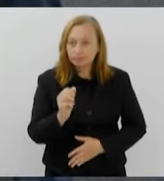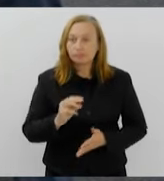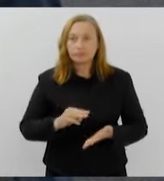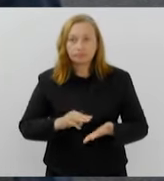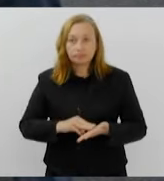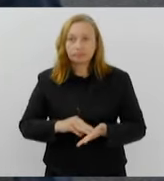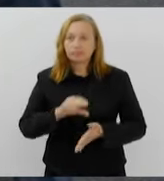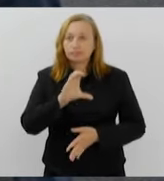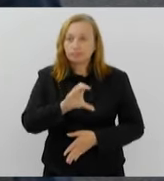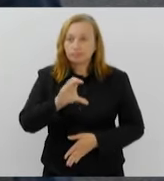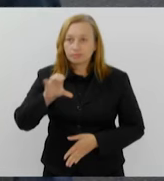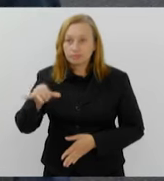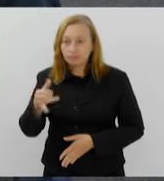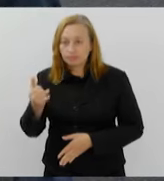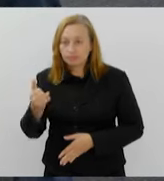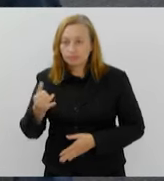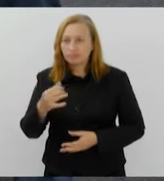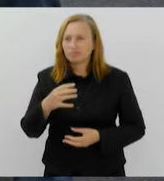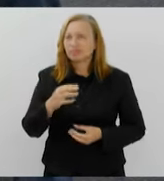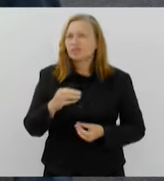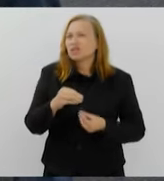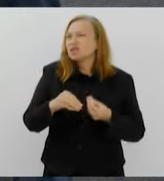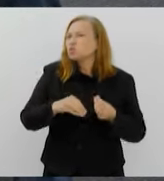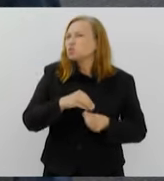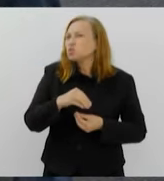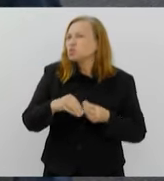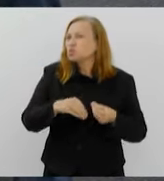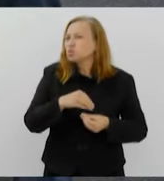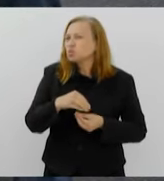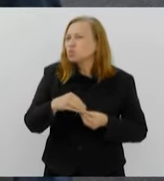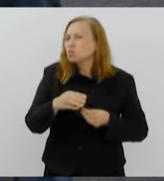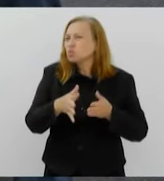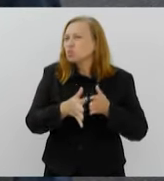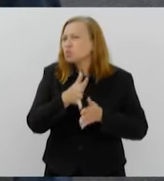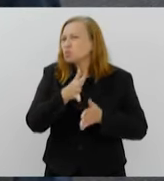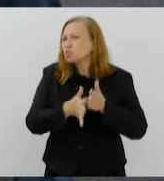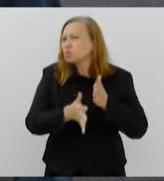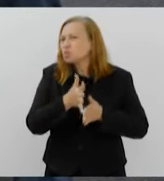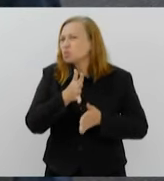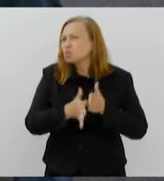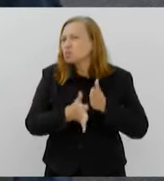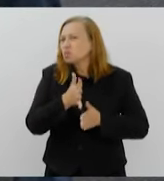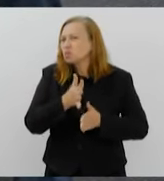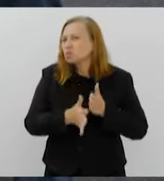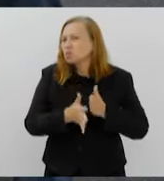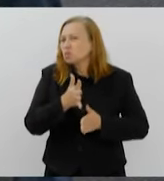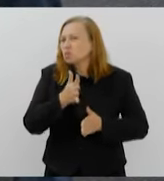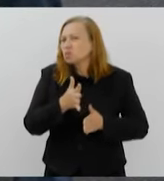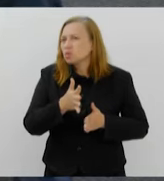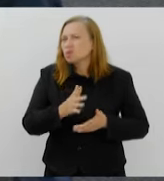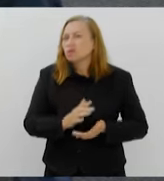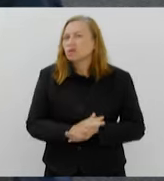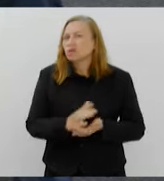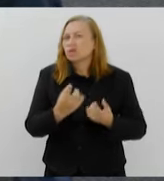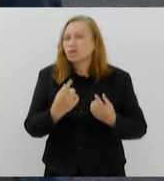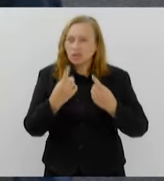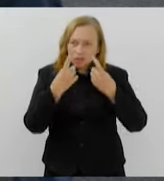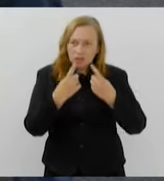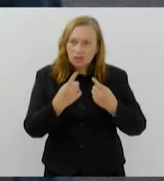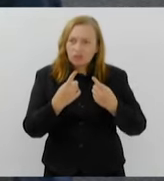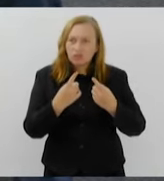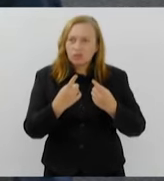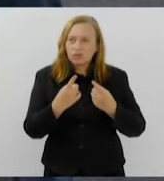ccj teria se envolvido numa confusão que culminou num ato de agressão